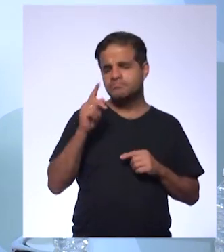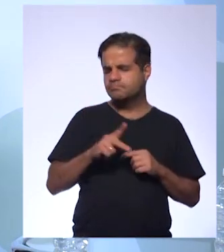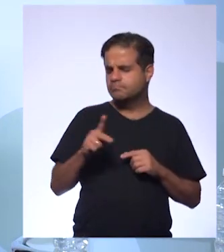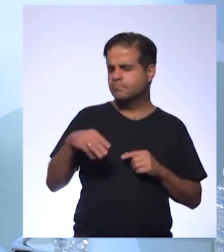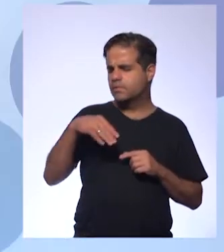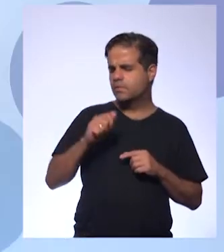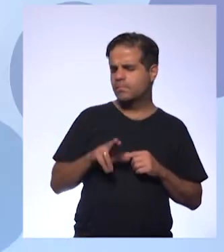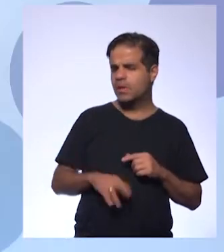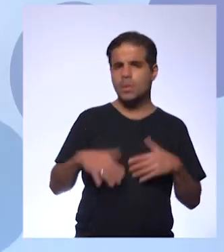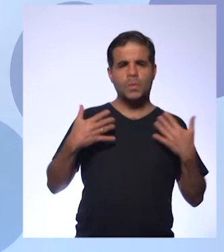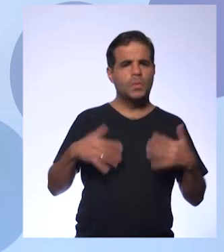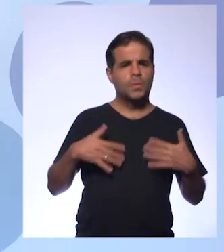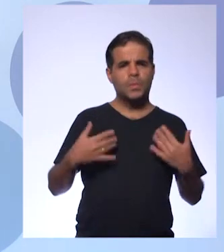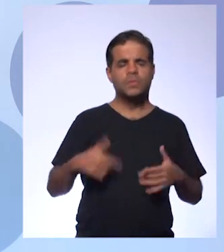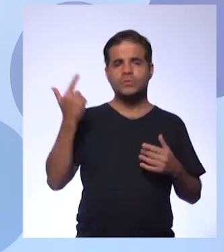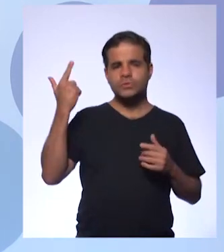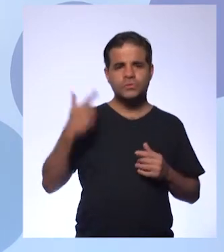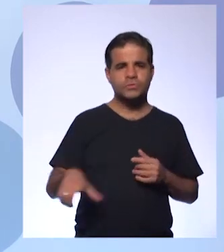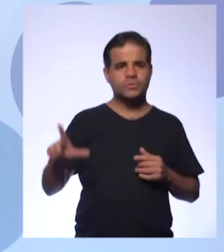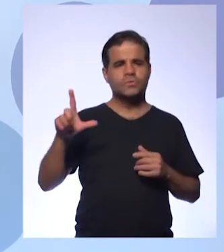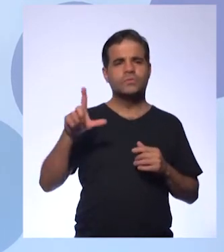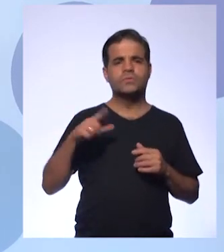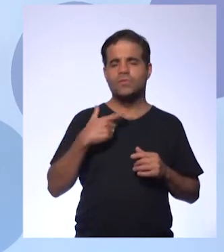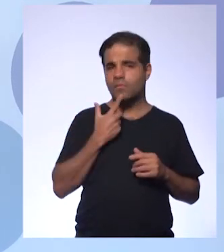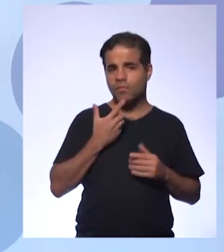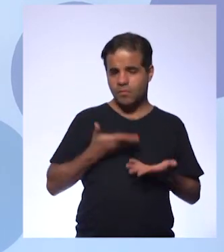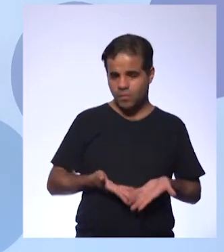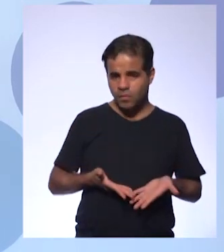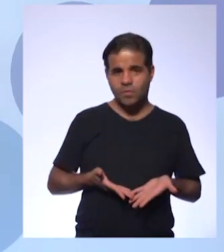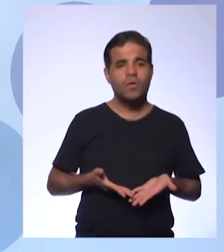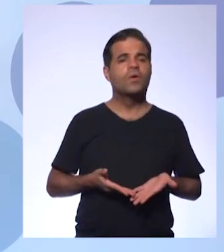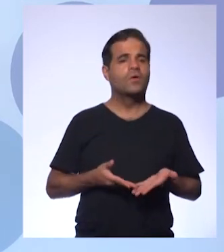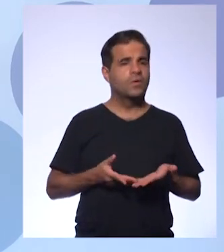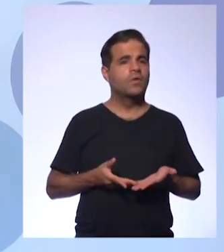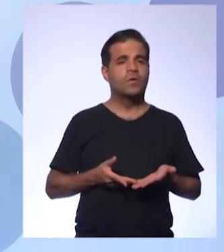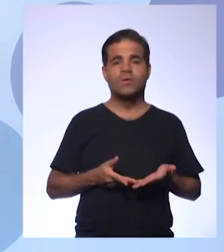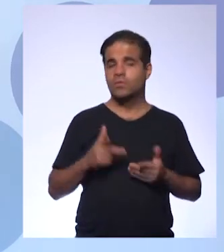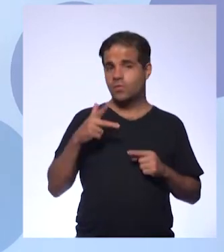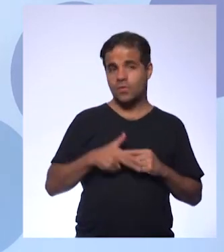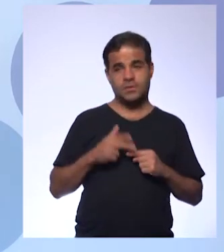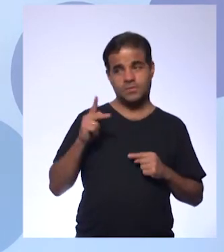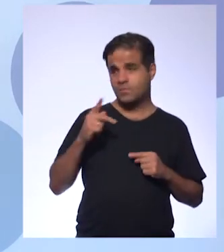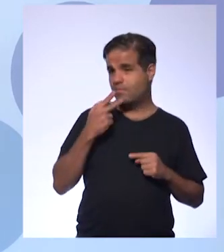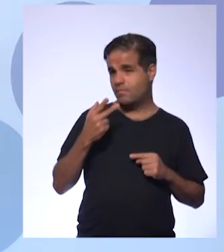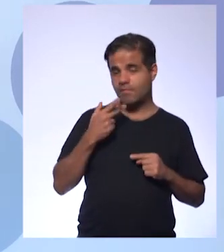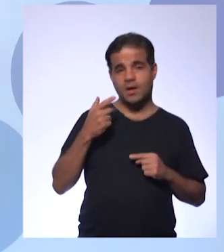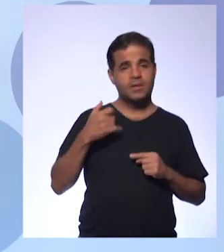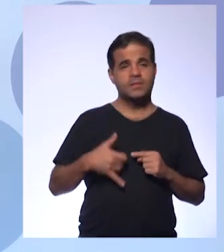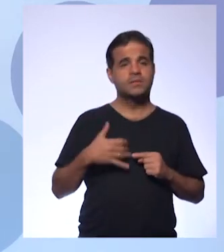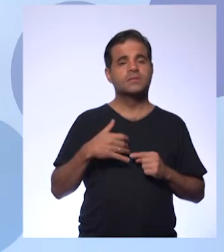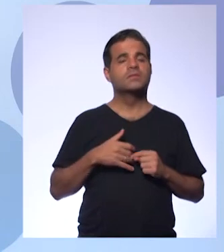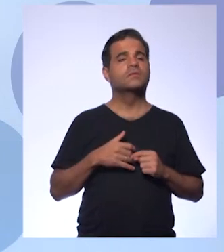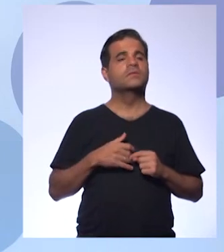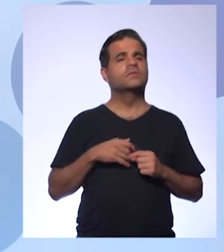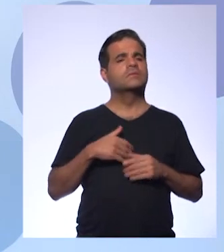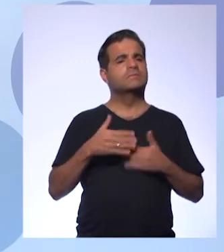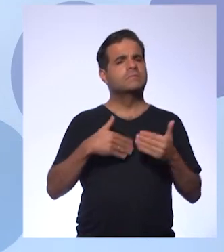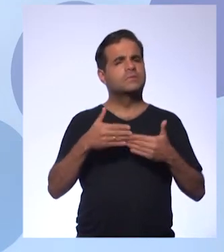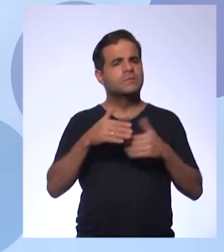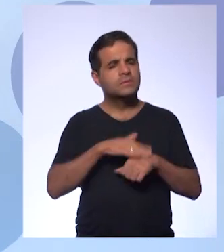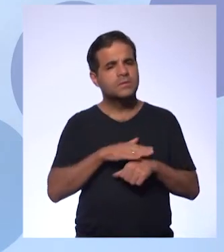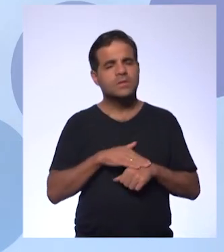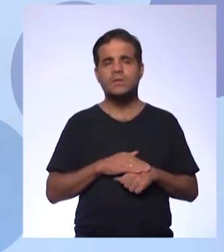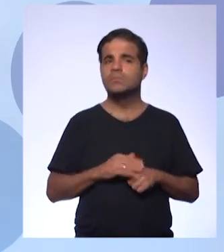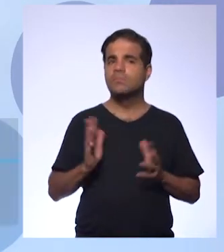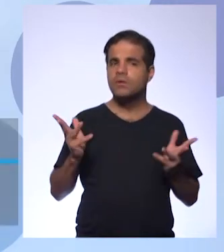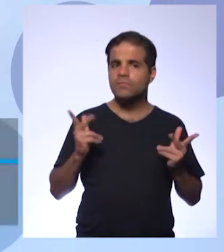Nossa, muito. Olha, de novo, vou ficar maravilhado aqui, professora. Vou cortar sua fala. Olha só. Estrelas Além do Tempo,